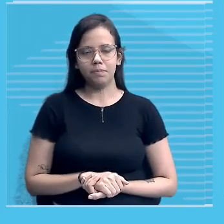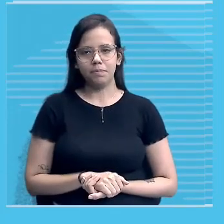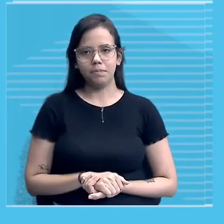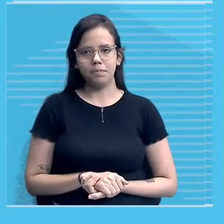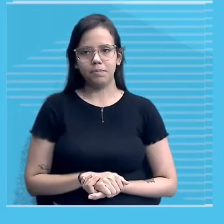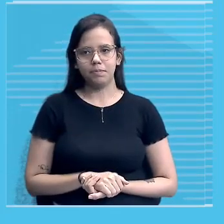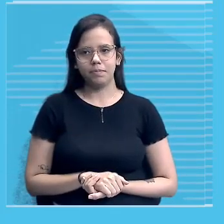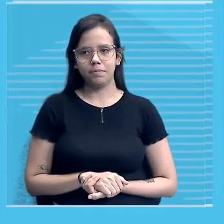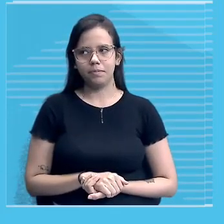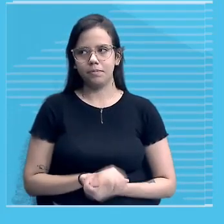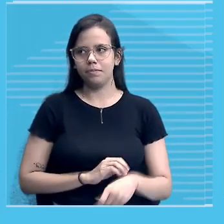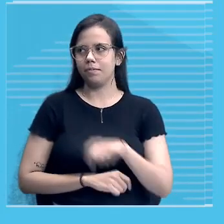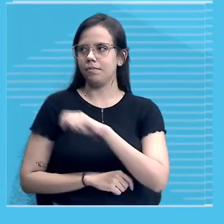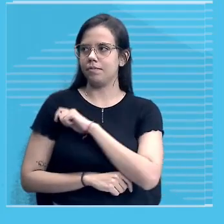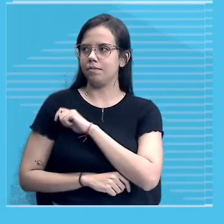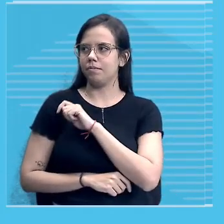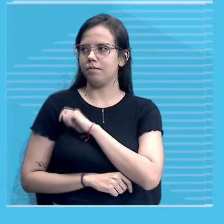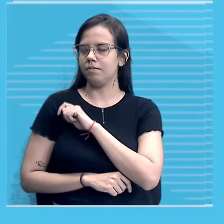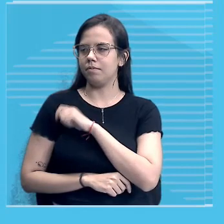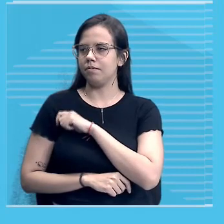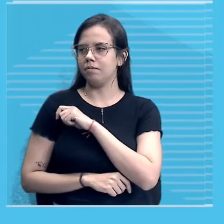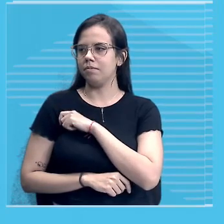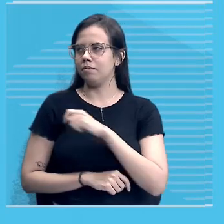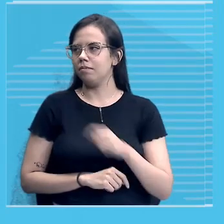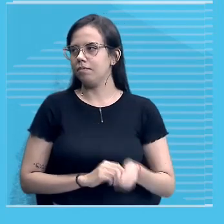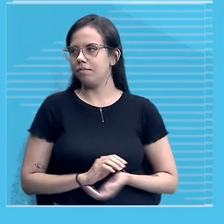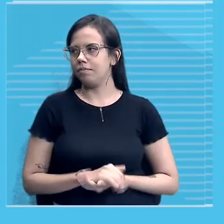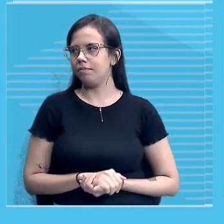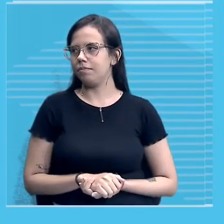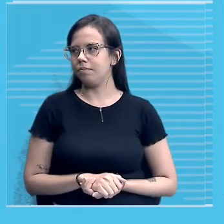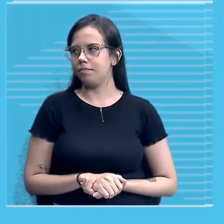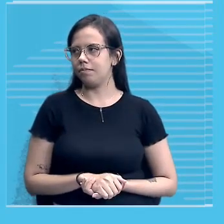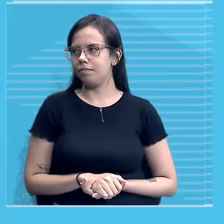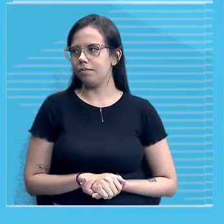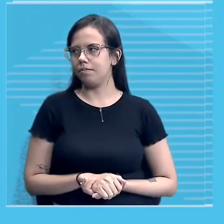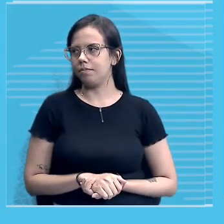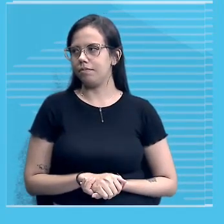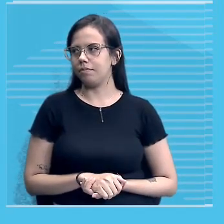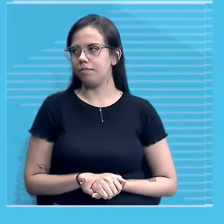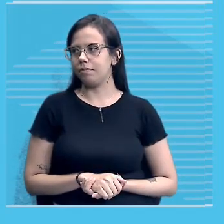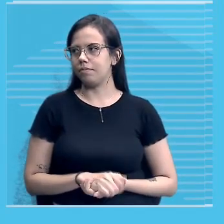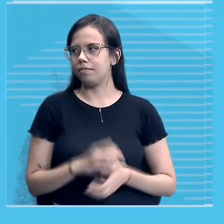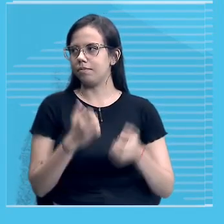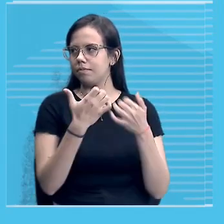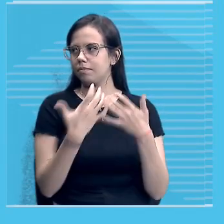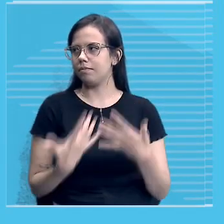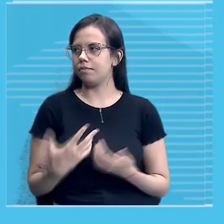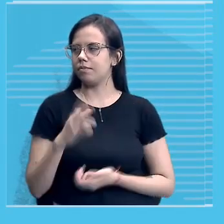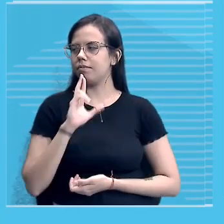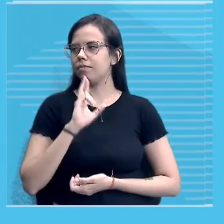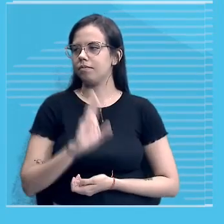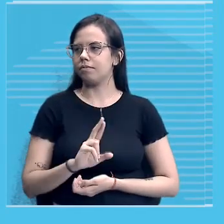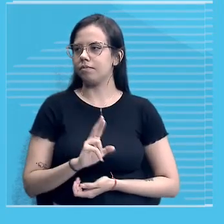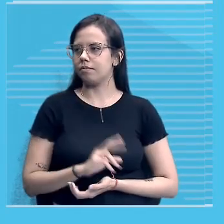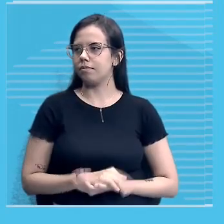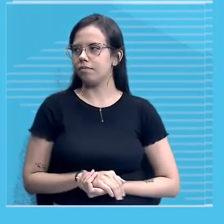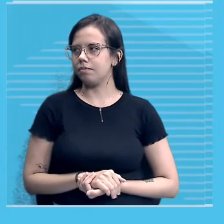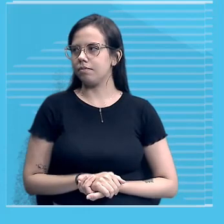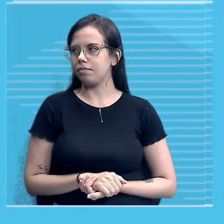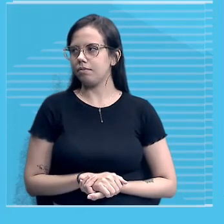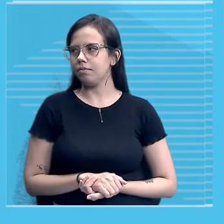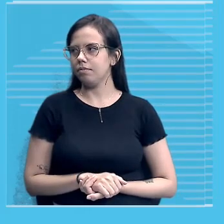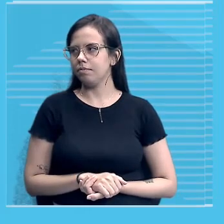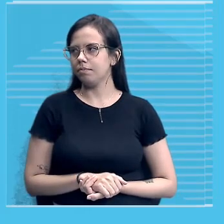Oi Paulo André tá comentando ali um com uma parte da solução né Paulo André massa cara bacana